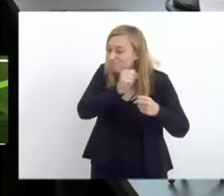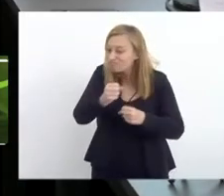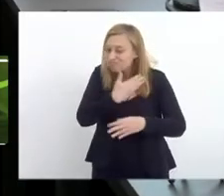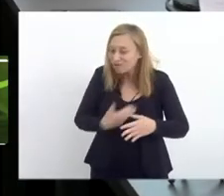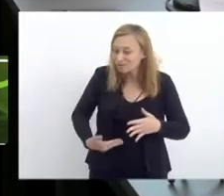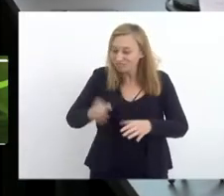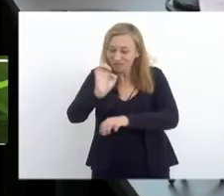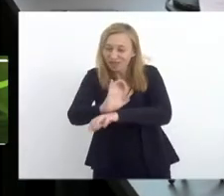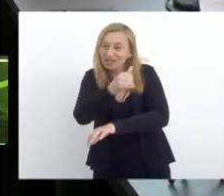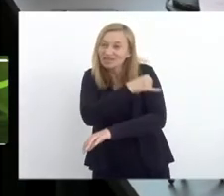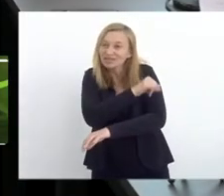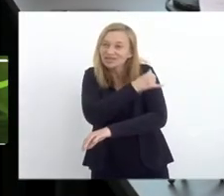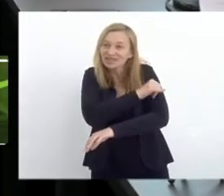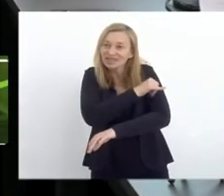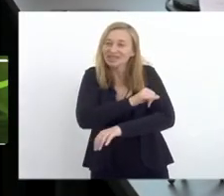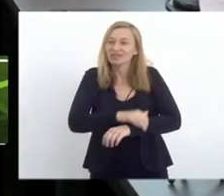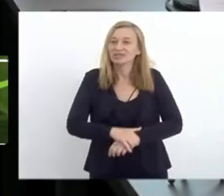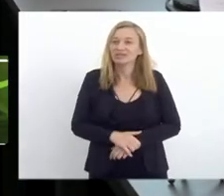Estado do Rio de Janeiro